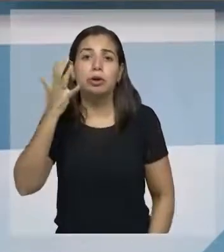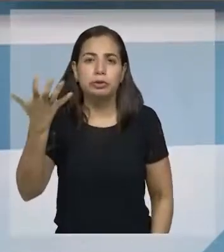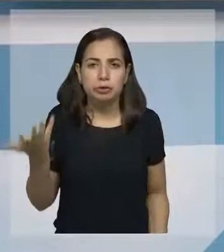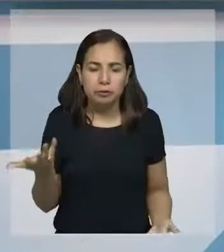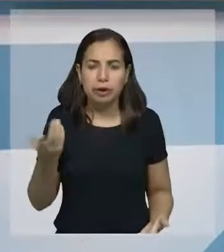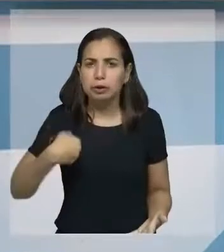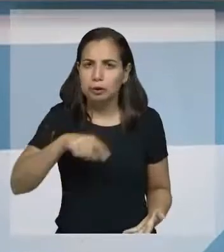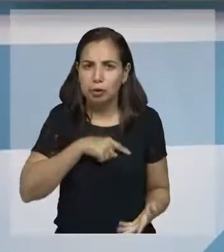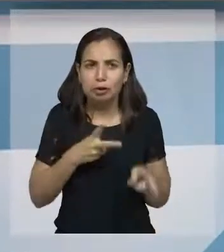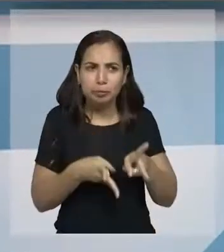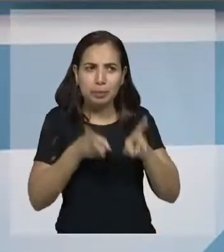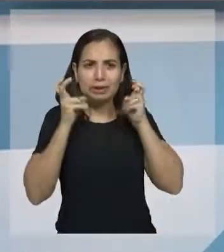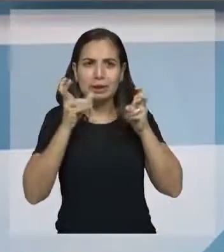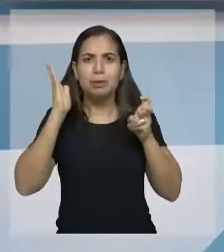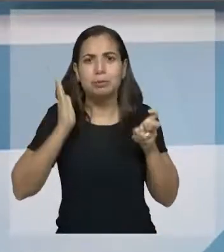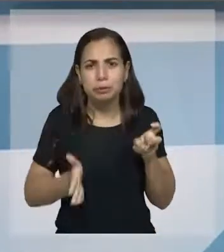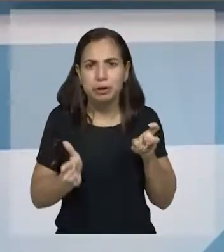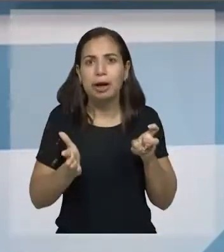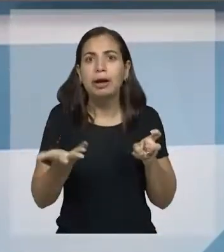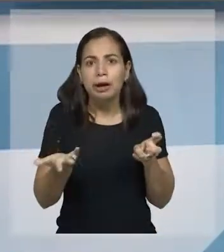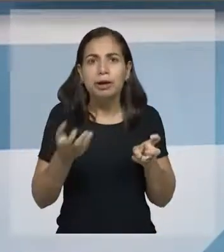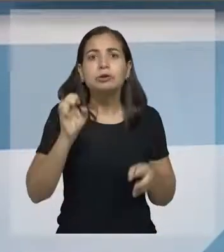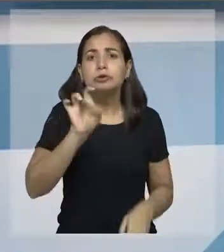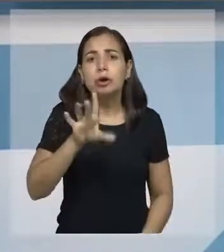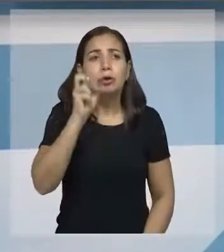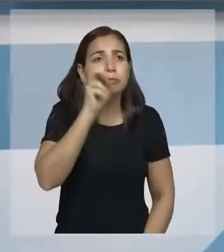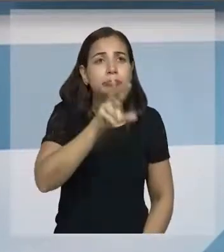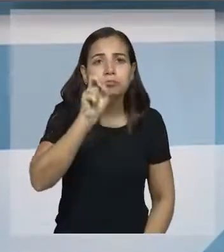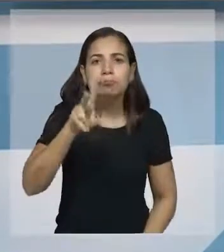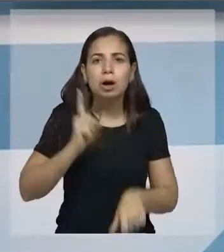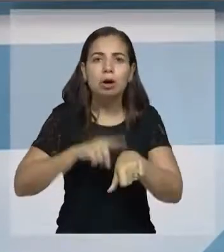e tudo. Então, eu queria colocar, como um ano pré-eleitoral,